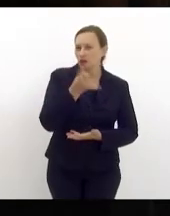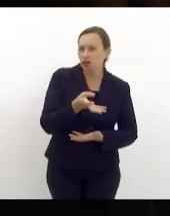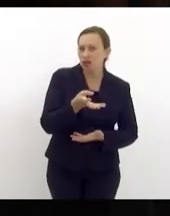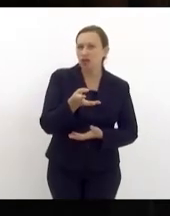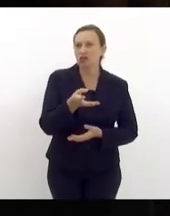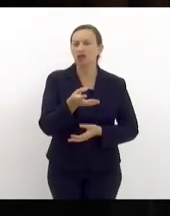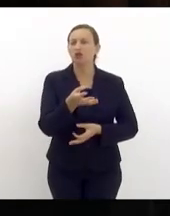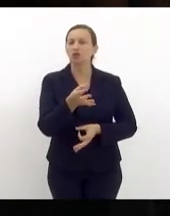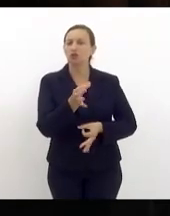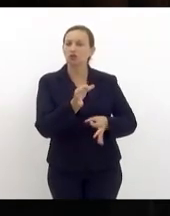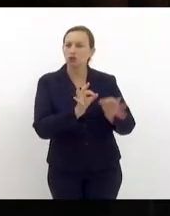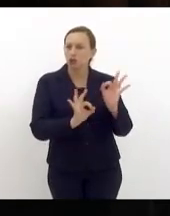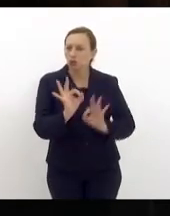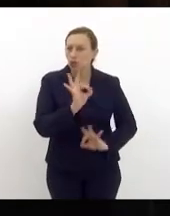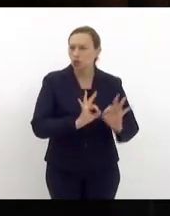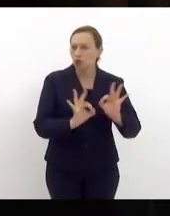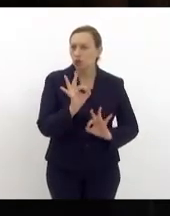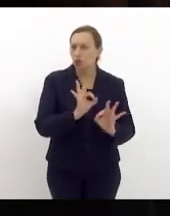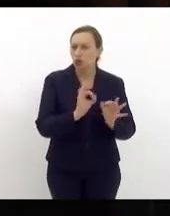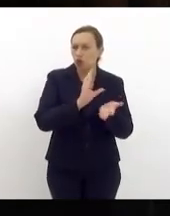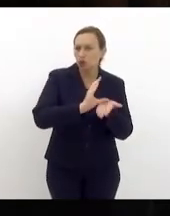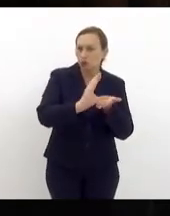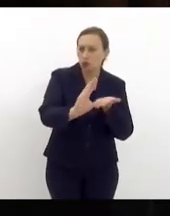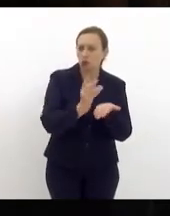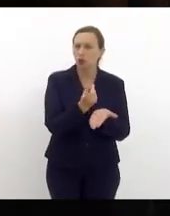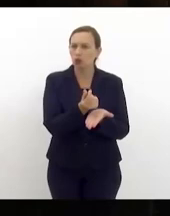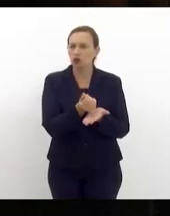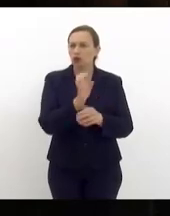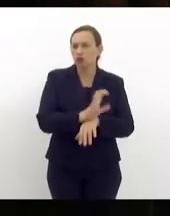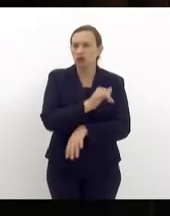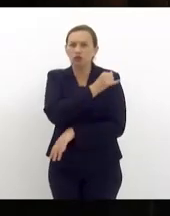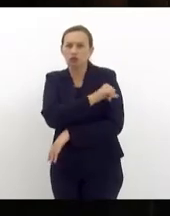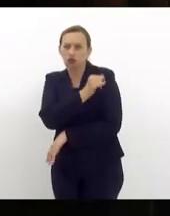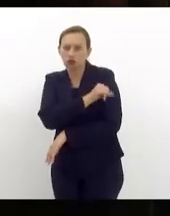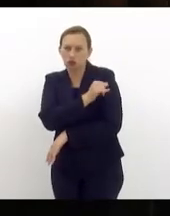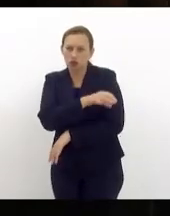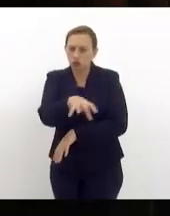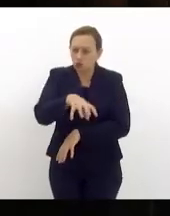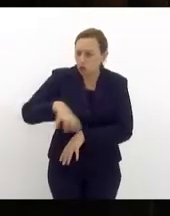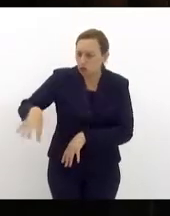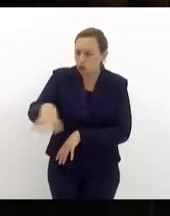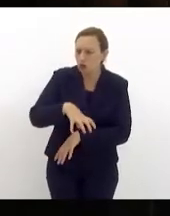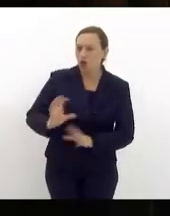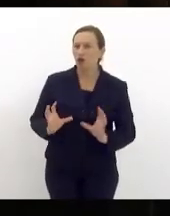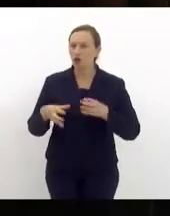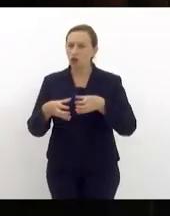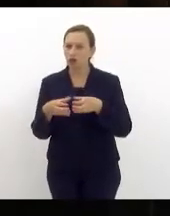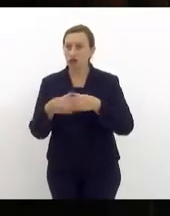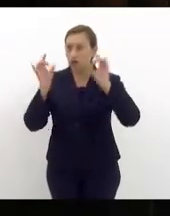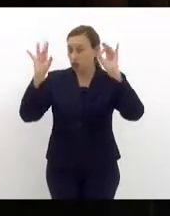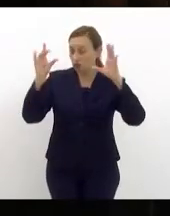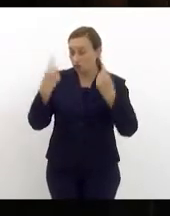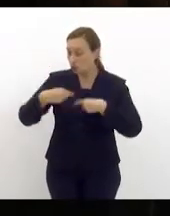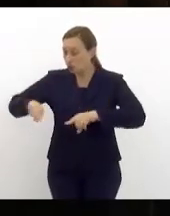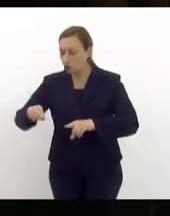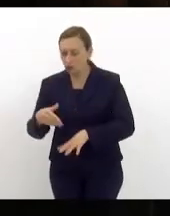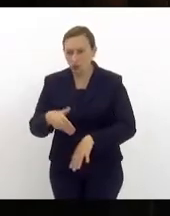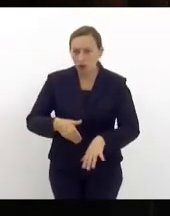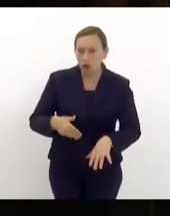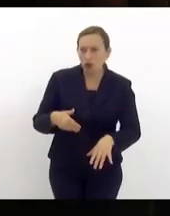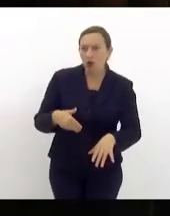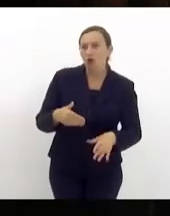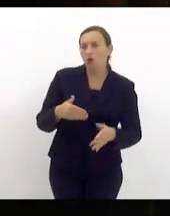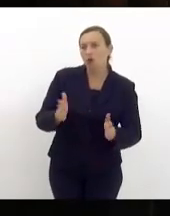programa e, em vistas às diversas regiões do estado do Rio de Janeiro, a Comissão Especial de Enfrentamento à Miséria e Combate à Pobreza, que eu